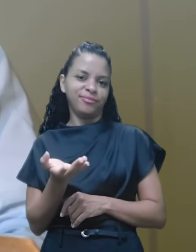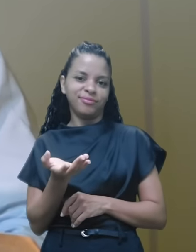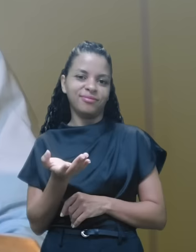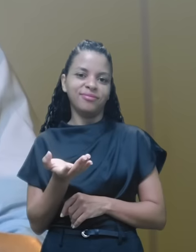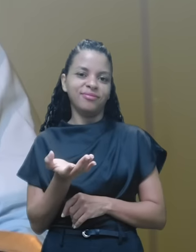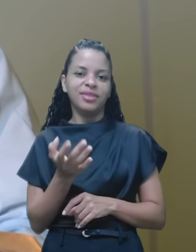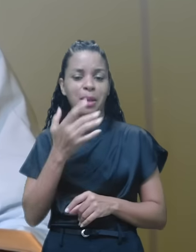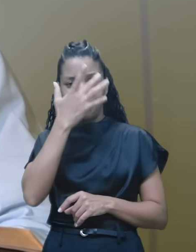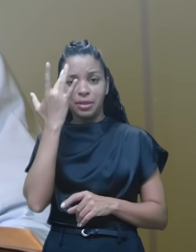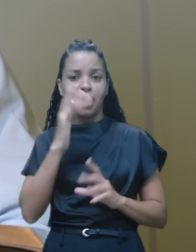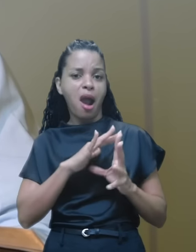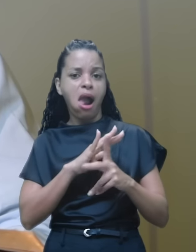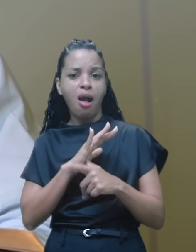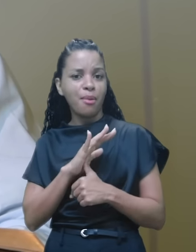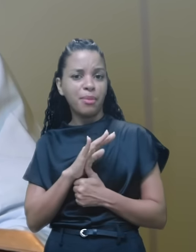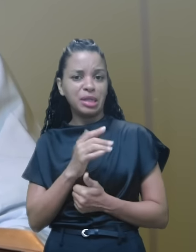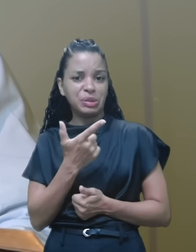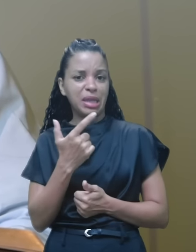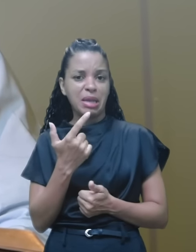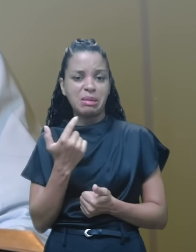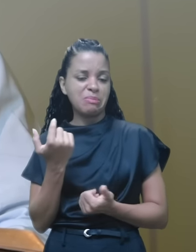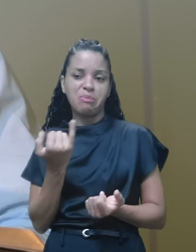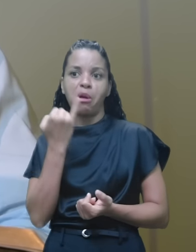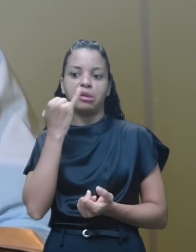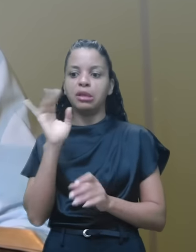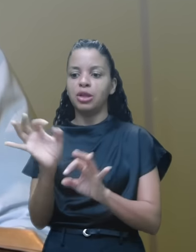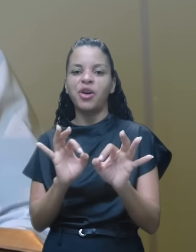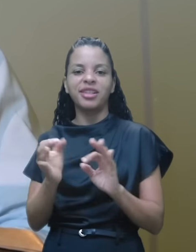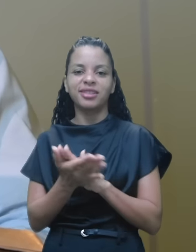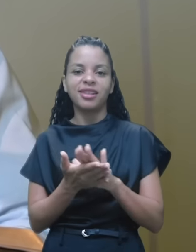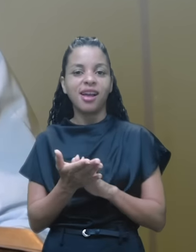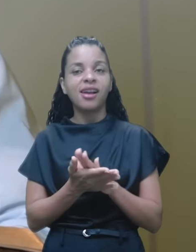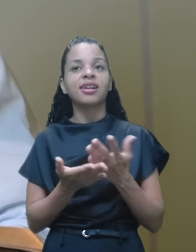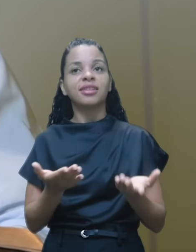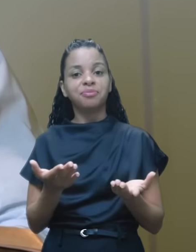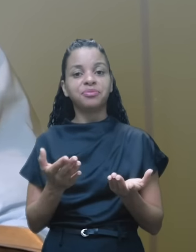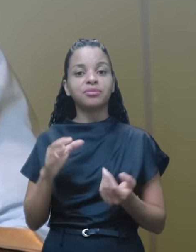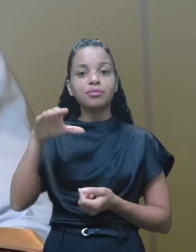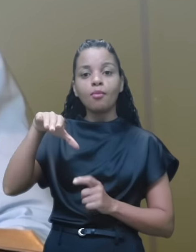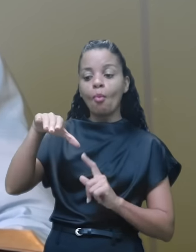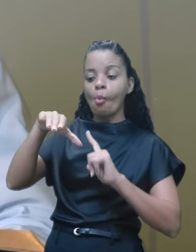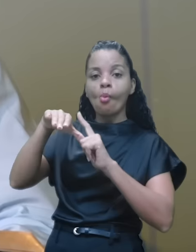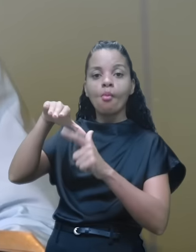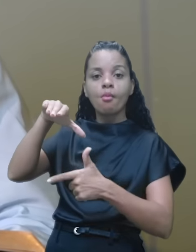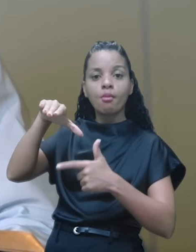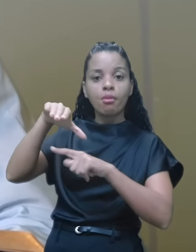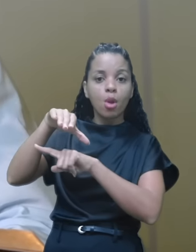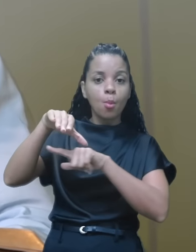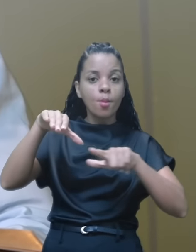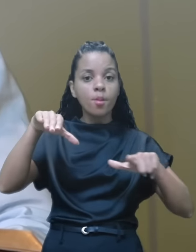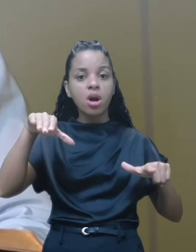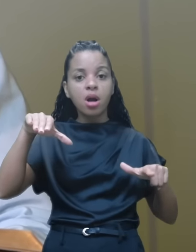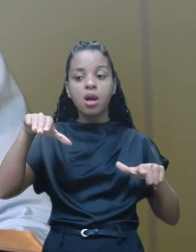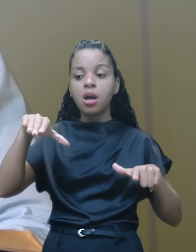força policial, né, os soldados que estavam ali à porta. Então, o túmulo vazio, aquela pedra enorme